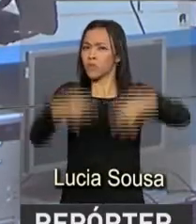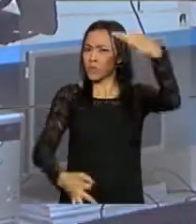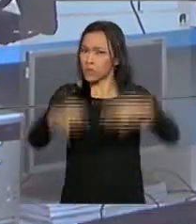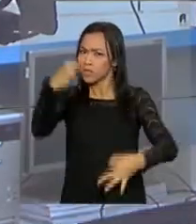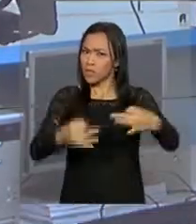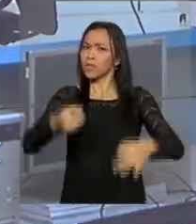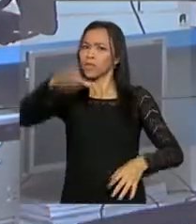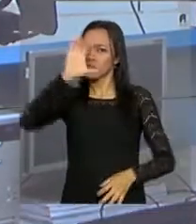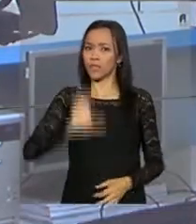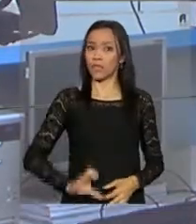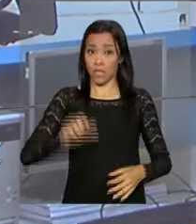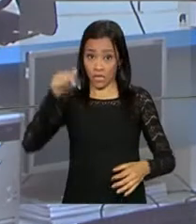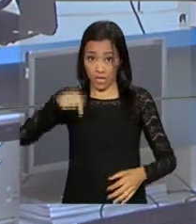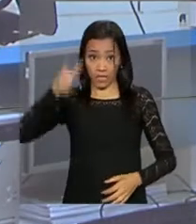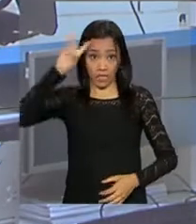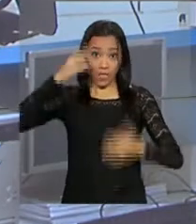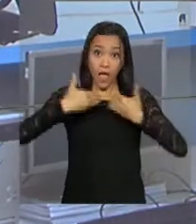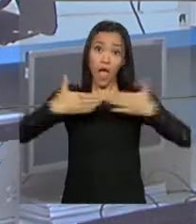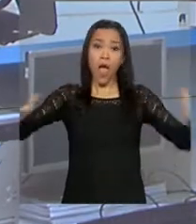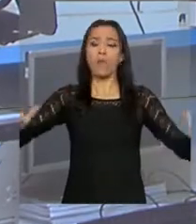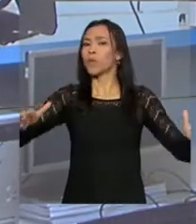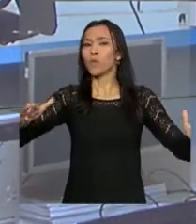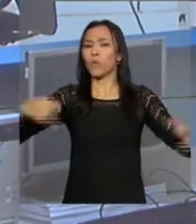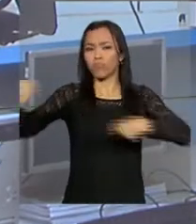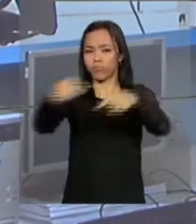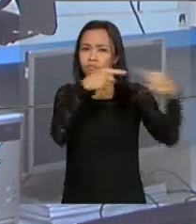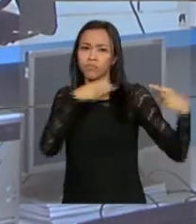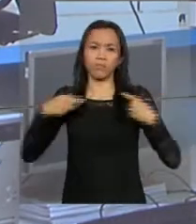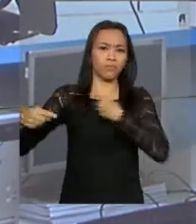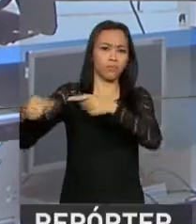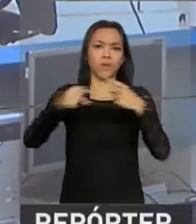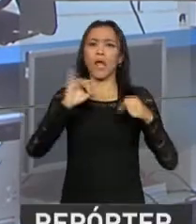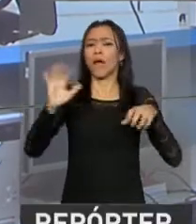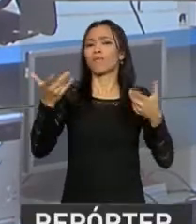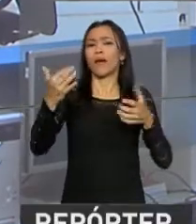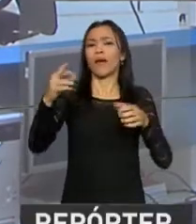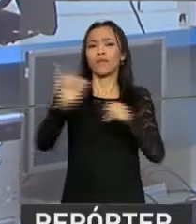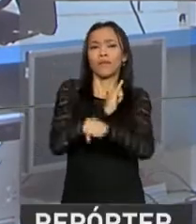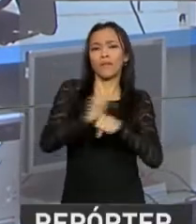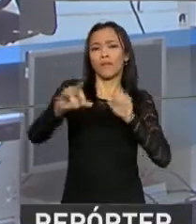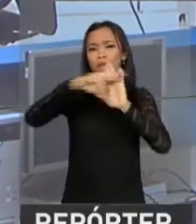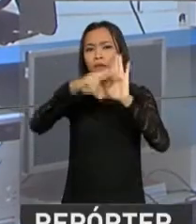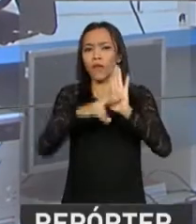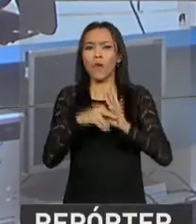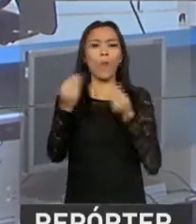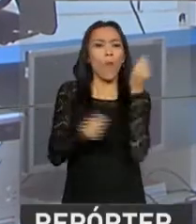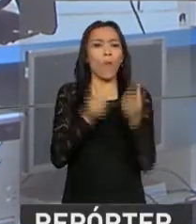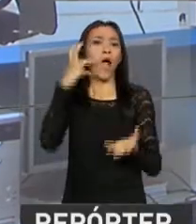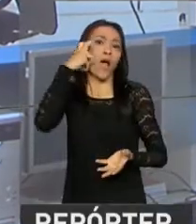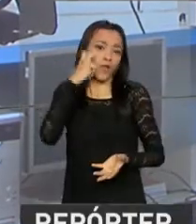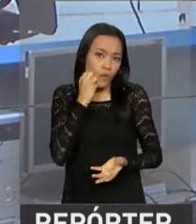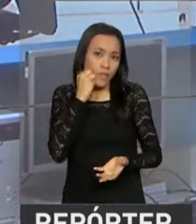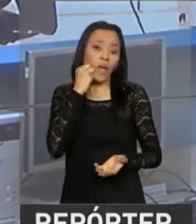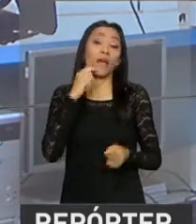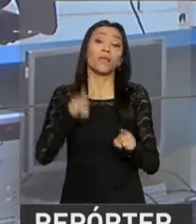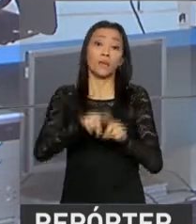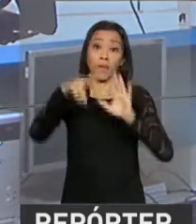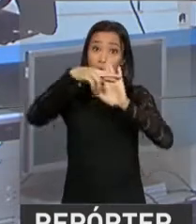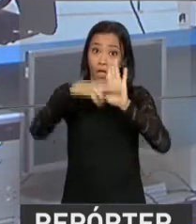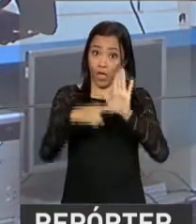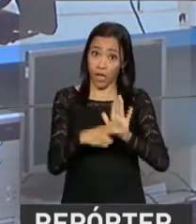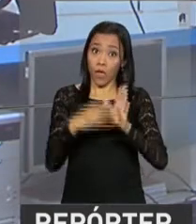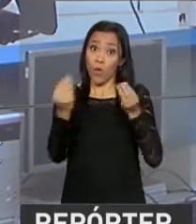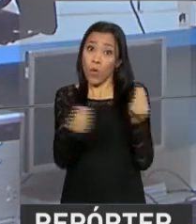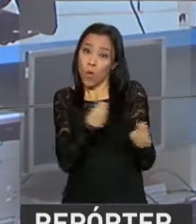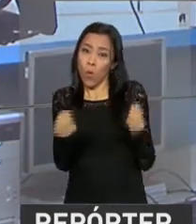abre nesta terça-feira debate público sobre a revisão dos procedimentos para adoção e regulamentação de estratégias voltadas à